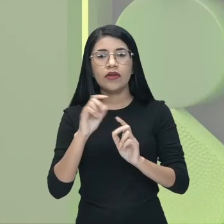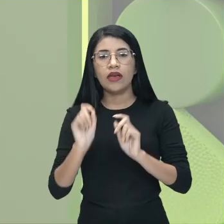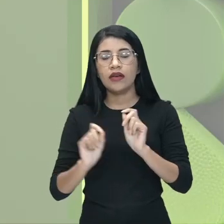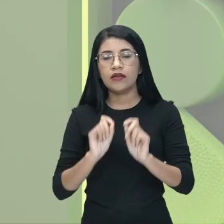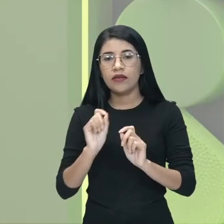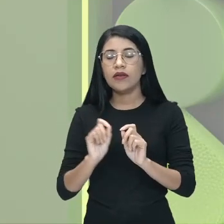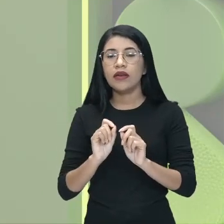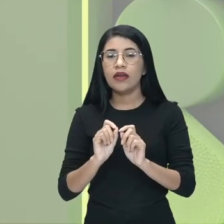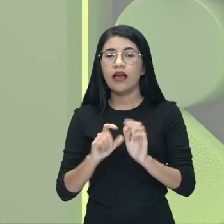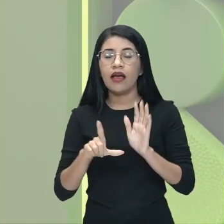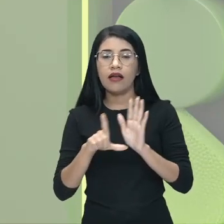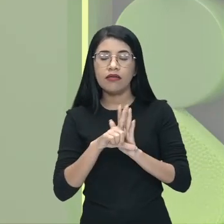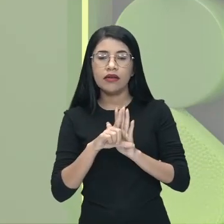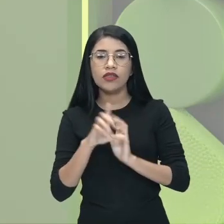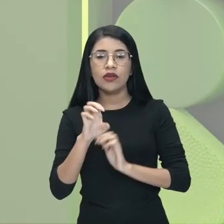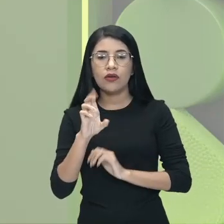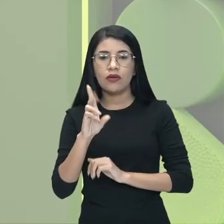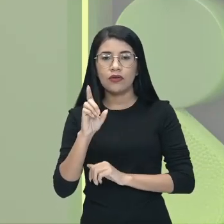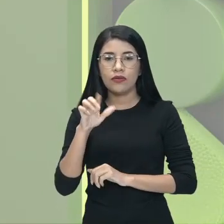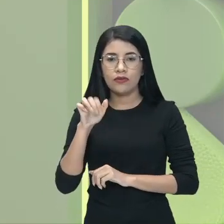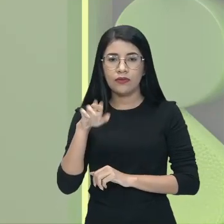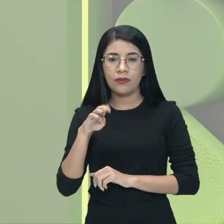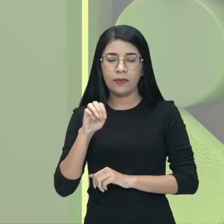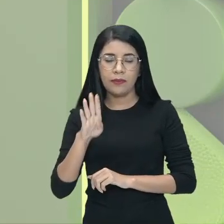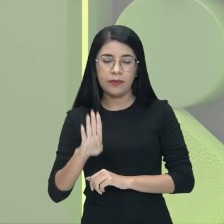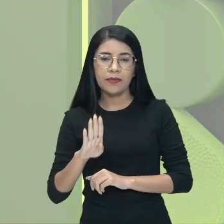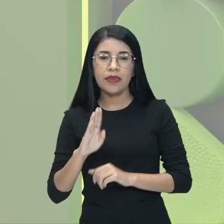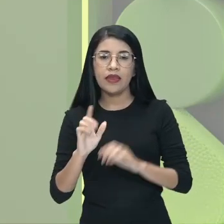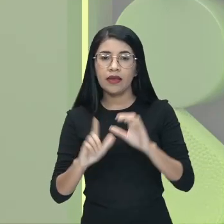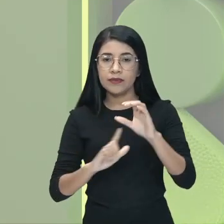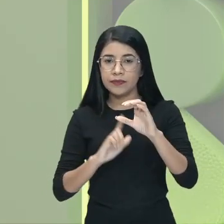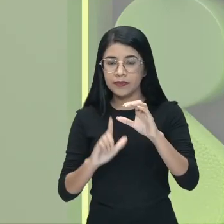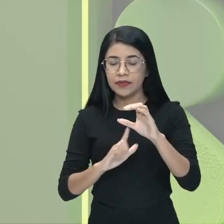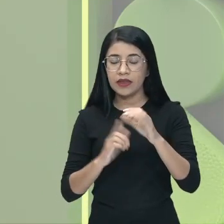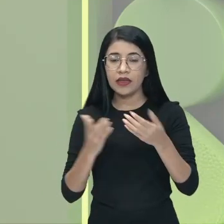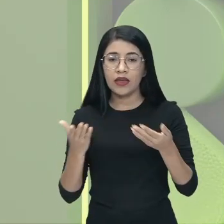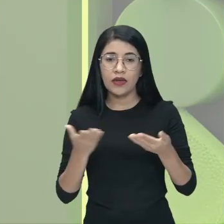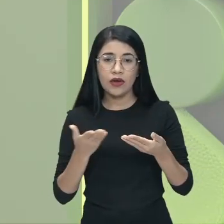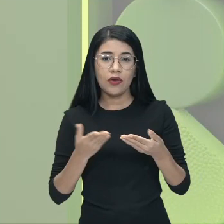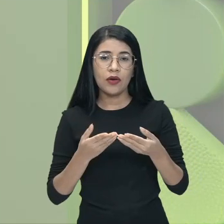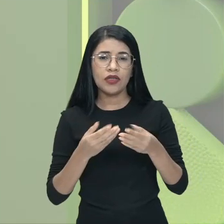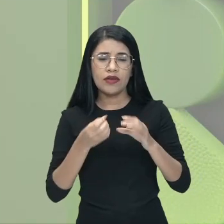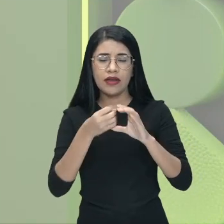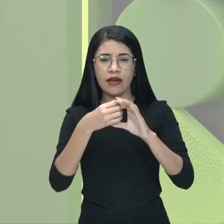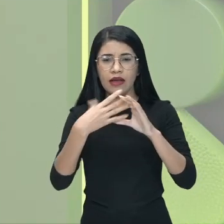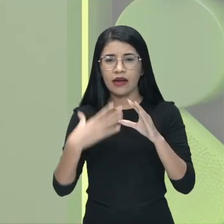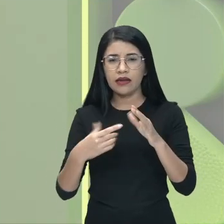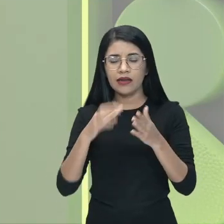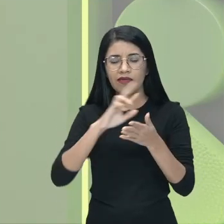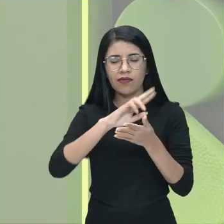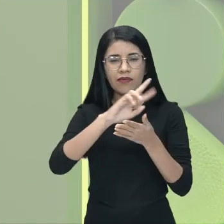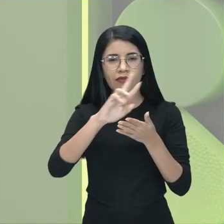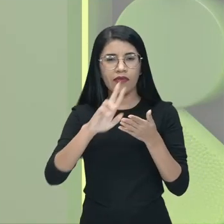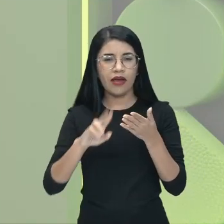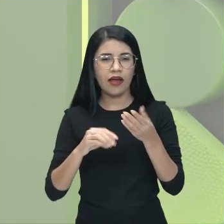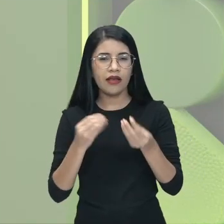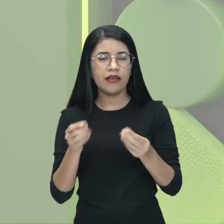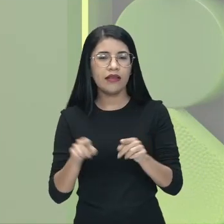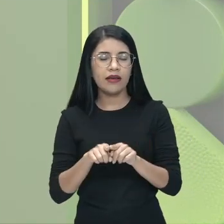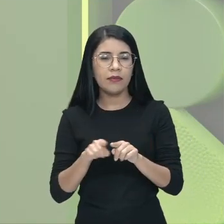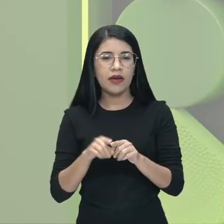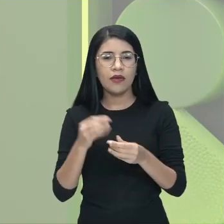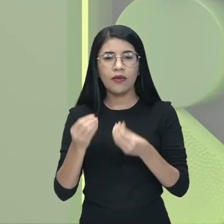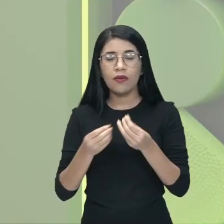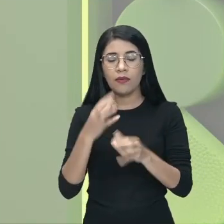à nossa lei de Coulomb. E nessa aula nós vamos ver aplicações da lei, nós vamos aprender como